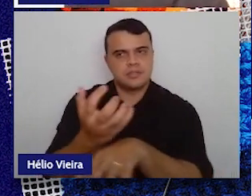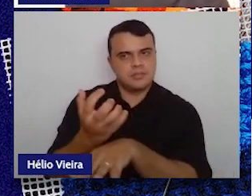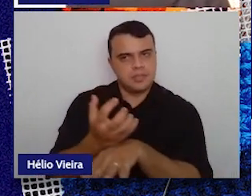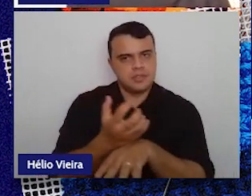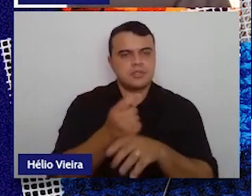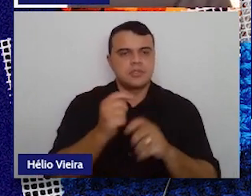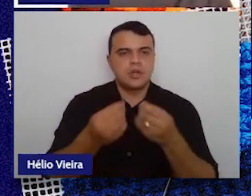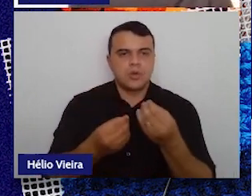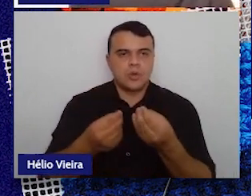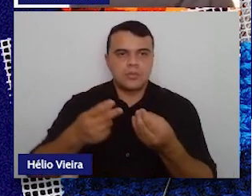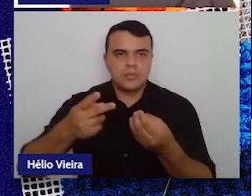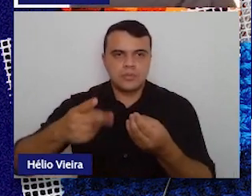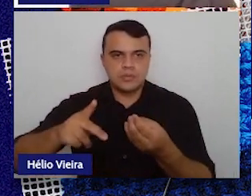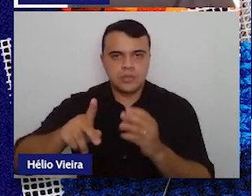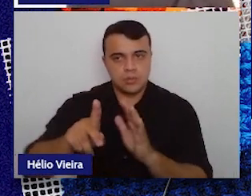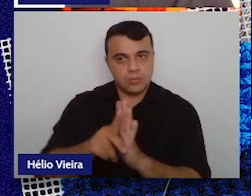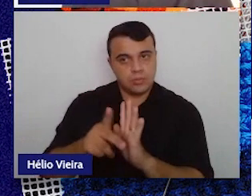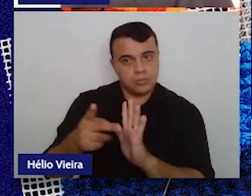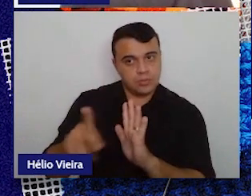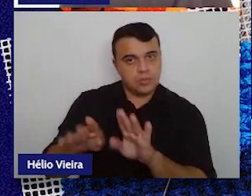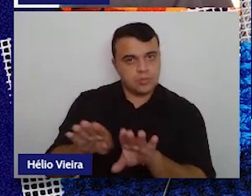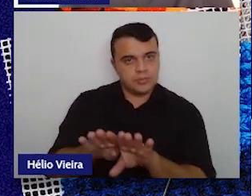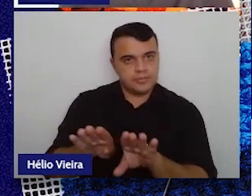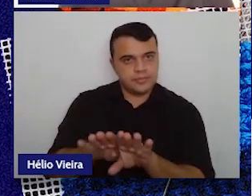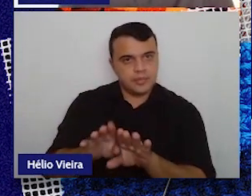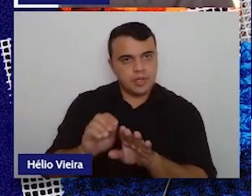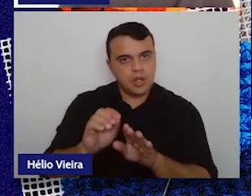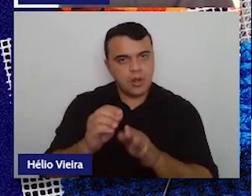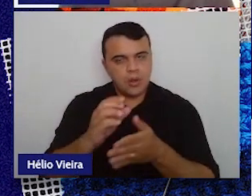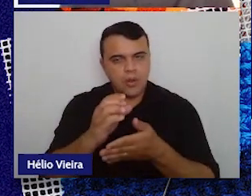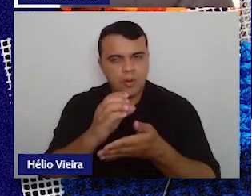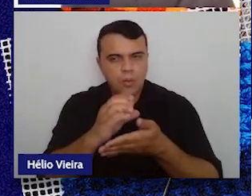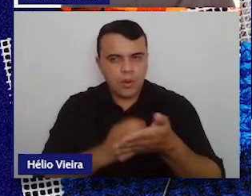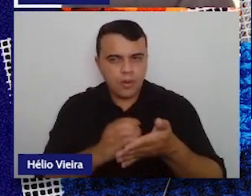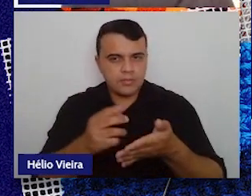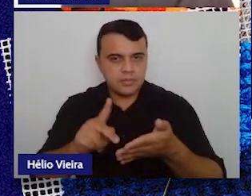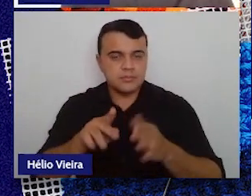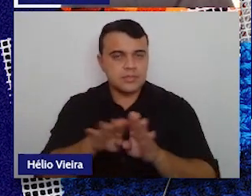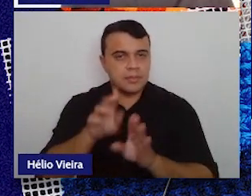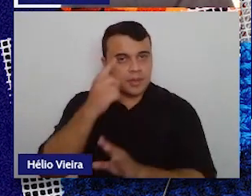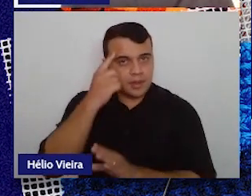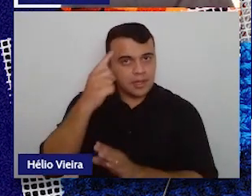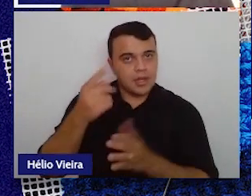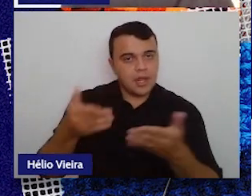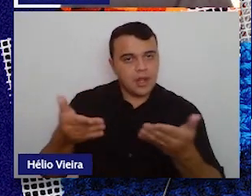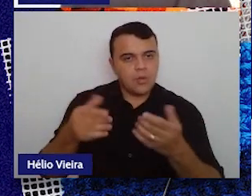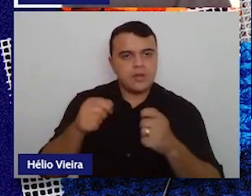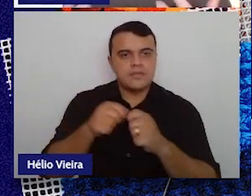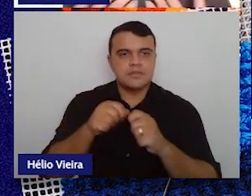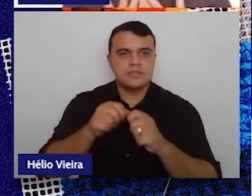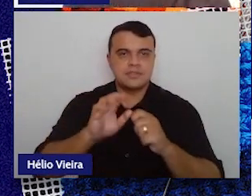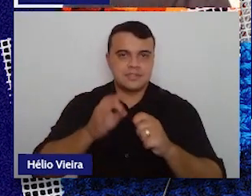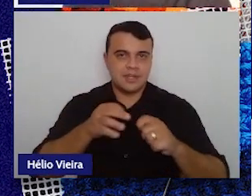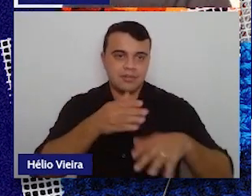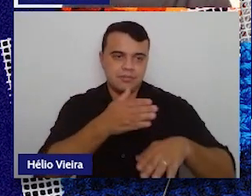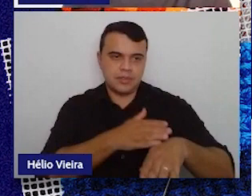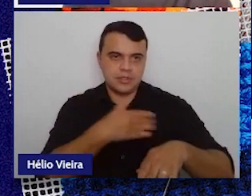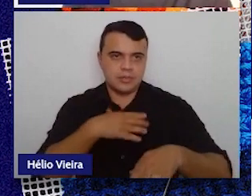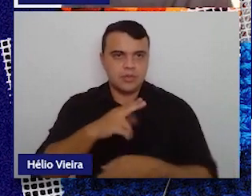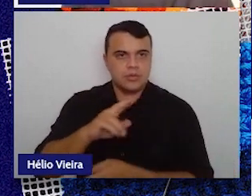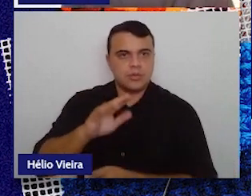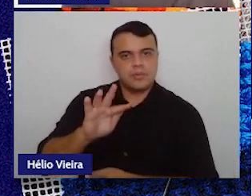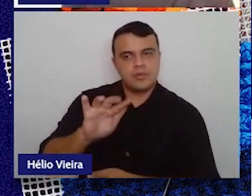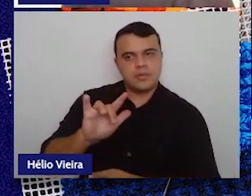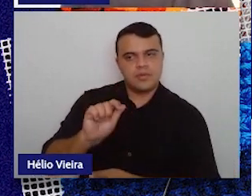com o seu correspondente curricular, mas a ideia é que a gente venha trabalhar realmente. Eu sou Flávia